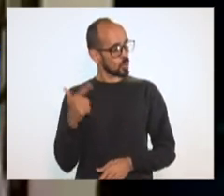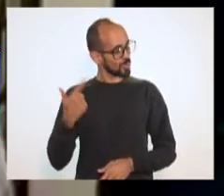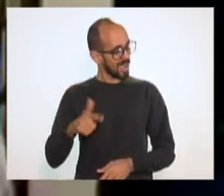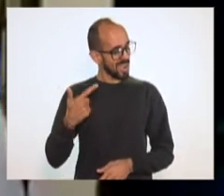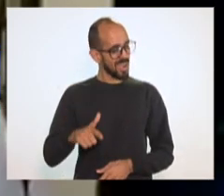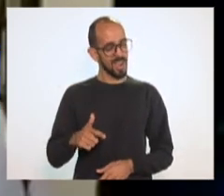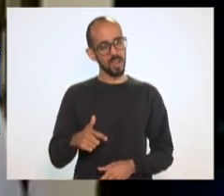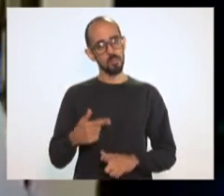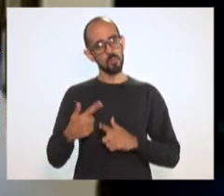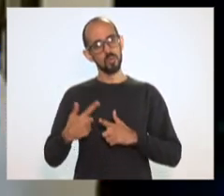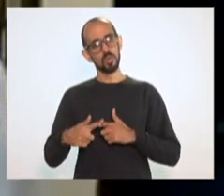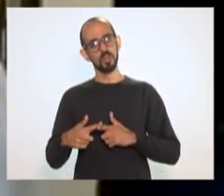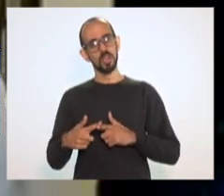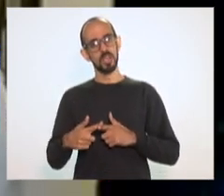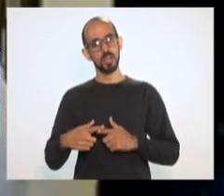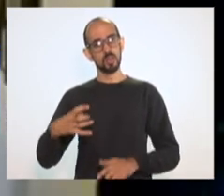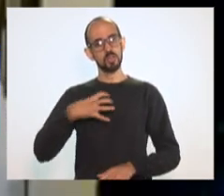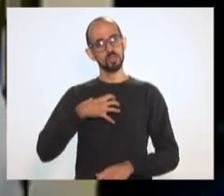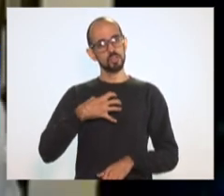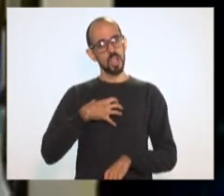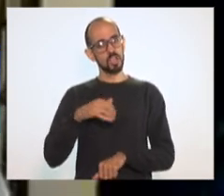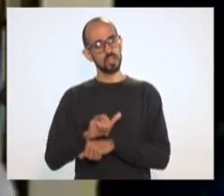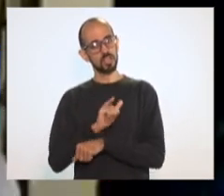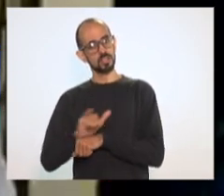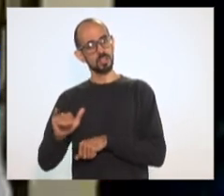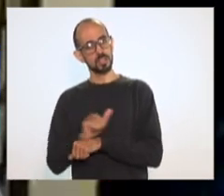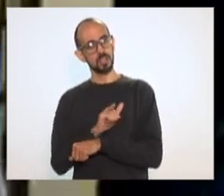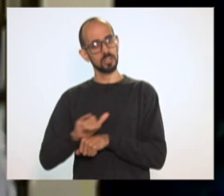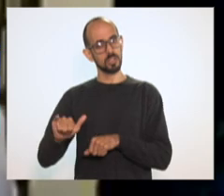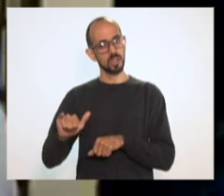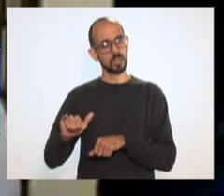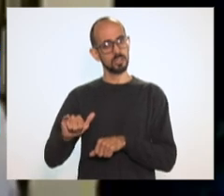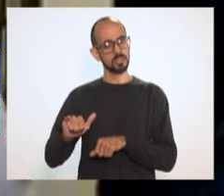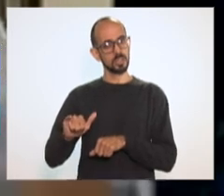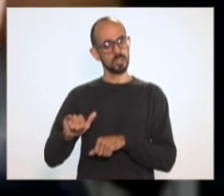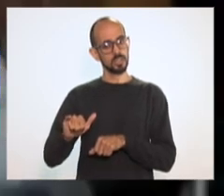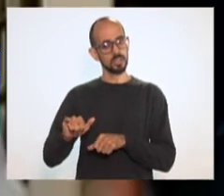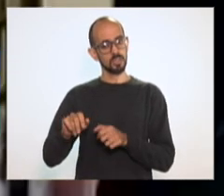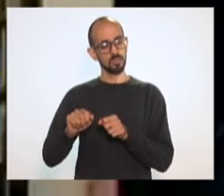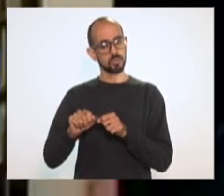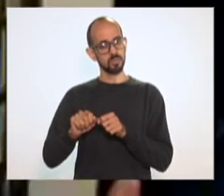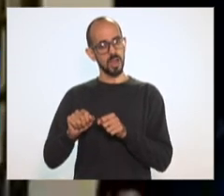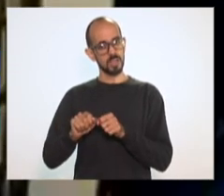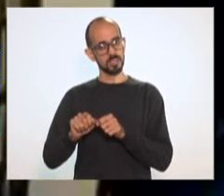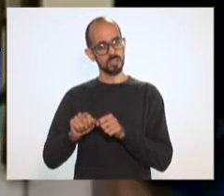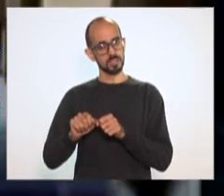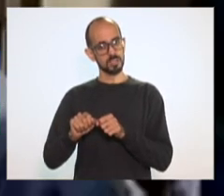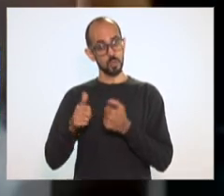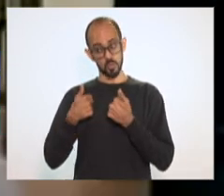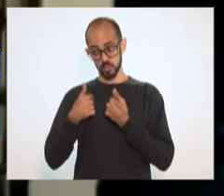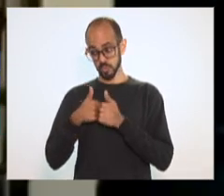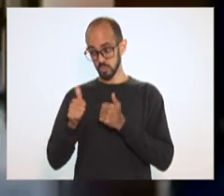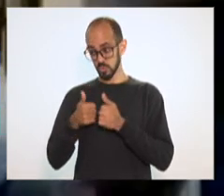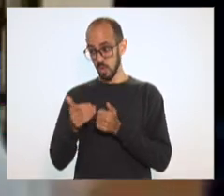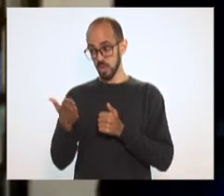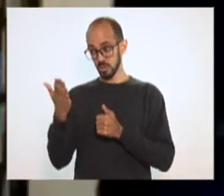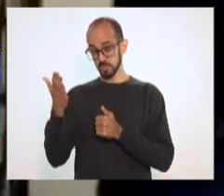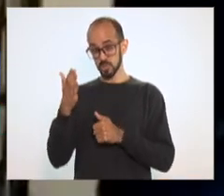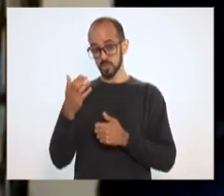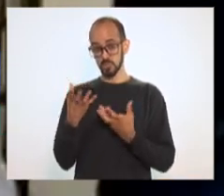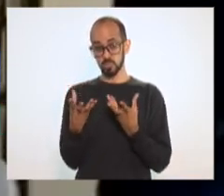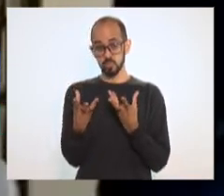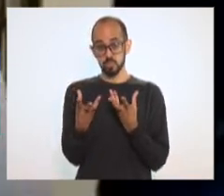a forma como anda as lotações ou superlotações nos transportes